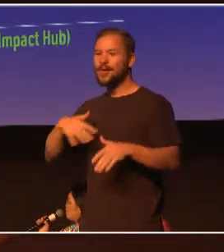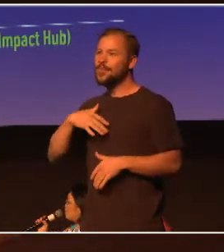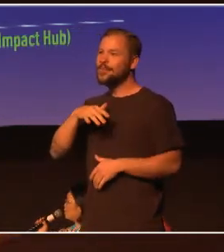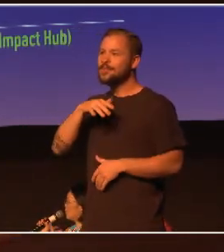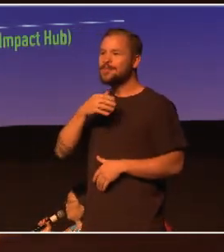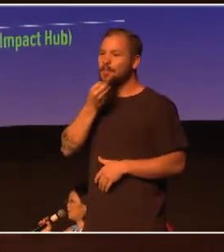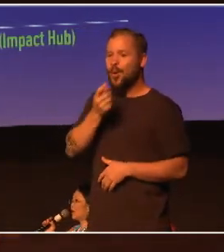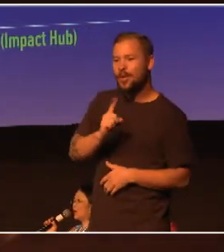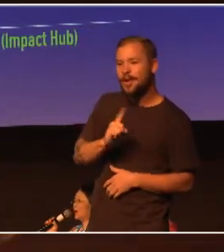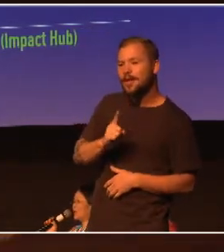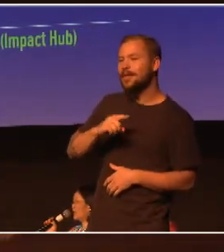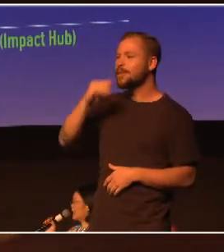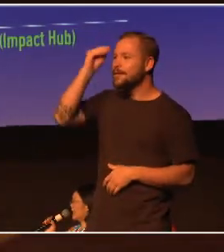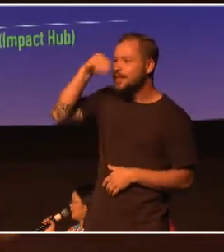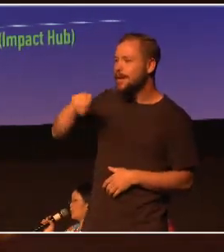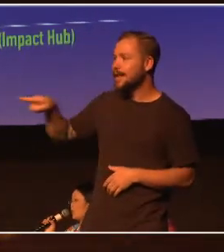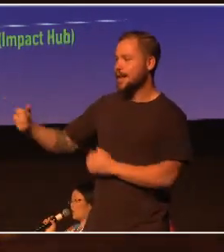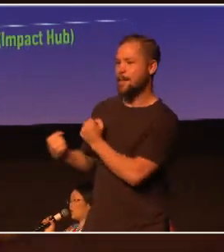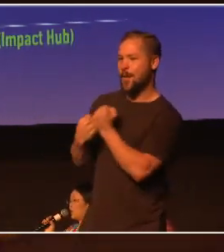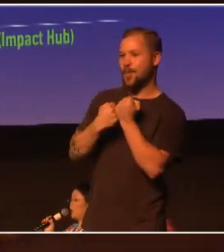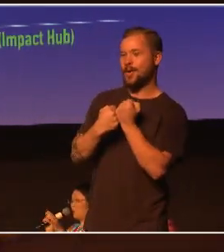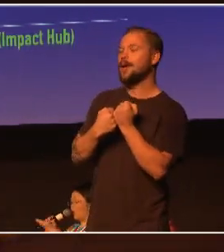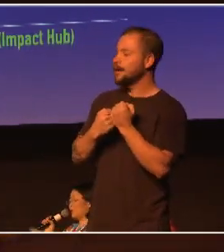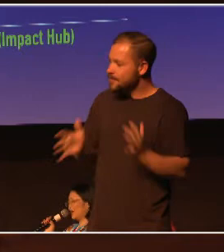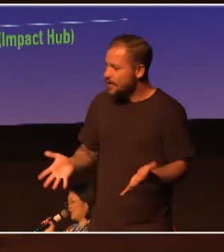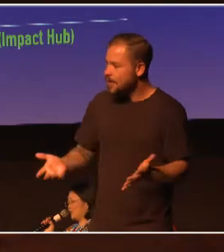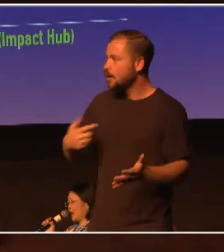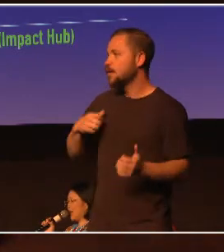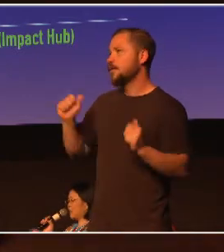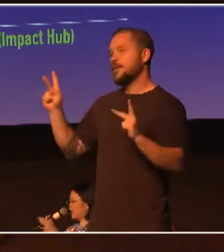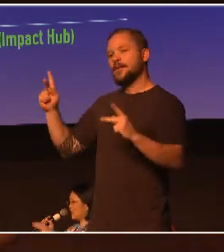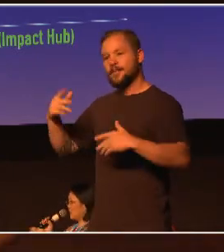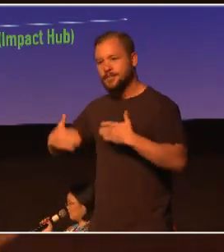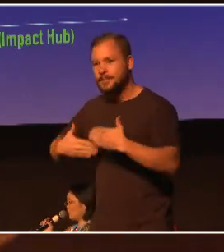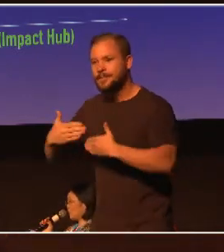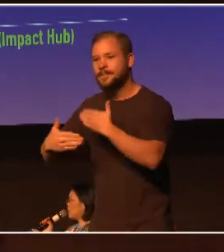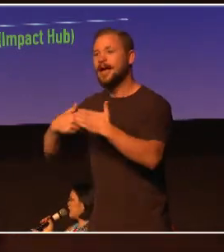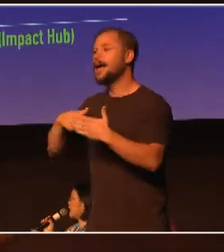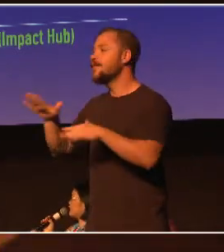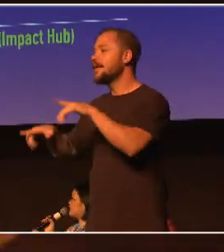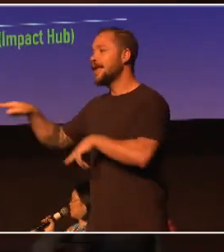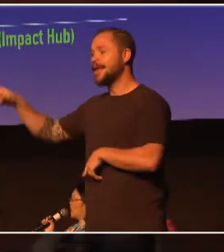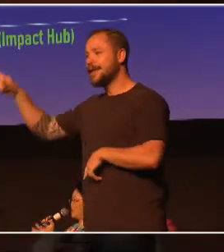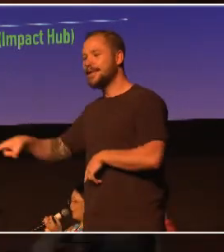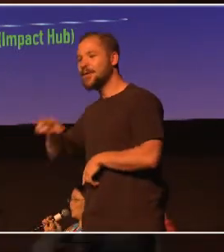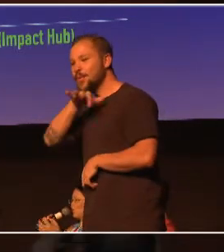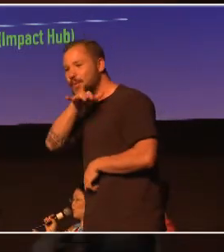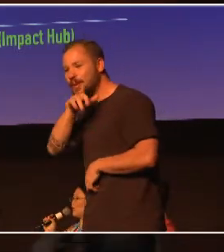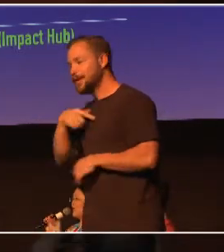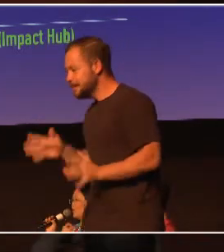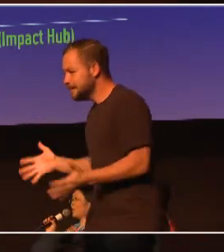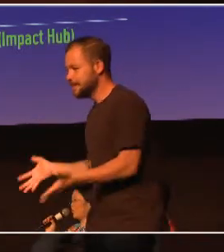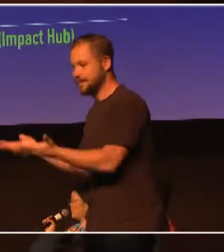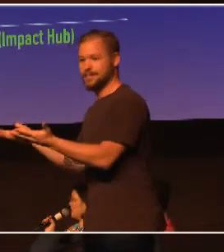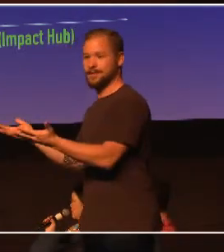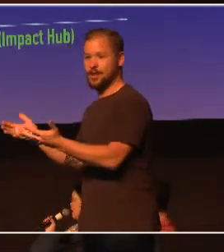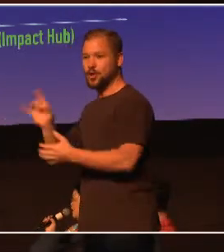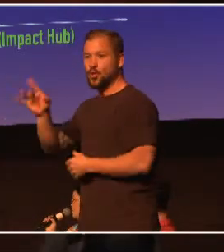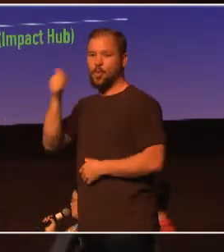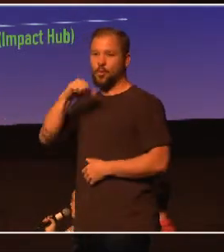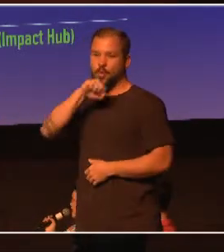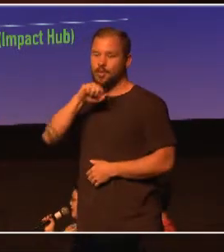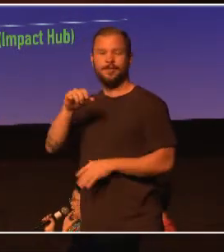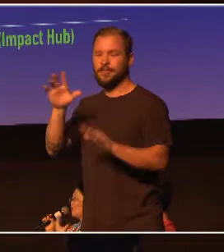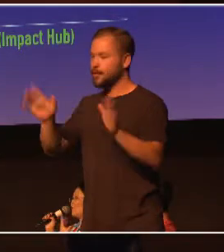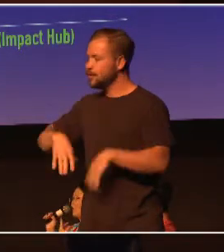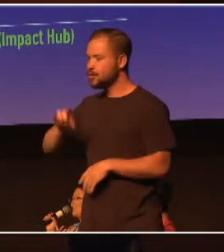dá apoio, Suporte mesmo. Né? Suporte. E eu estou falando mais das mulheres, mas não são só mulheres também. Tem alguns homens que também são muito